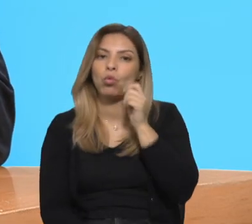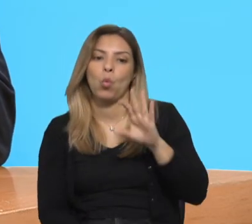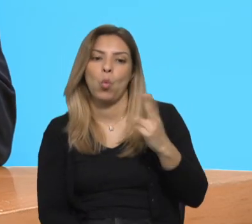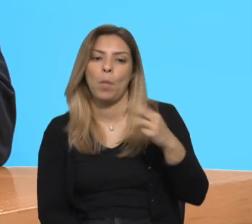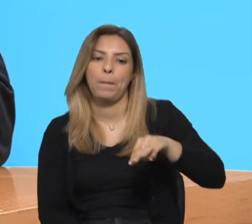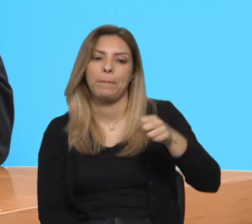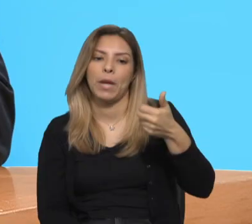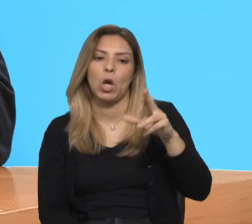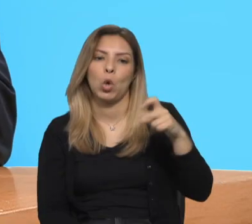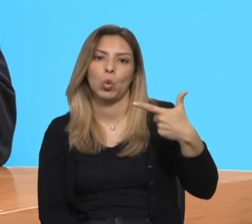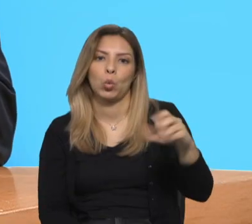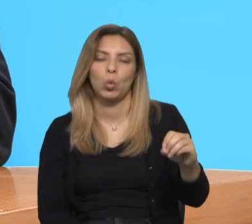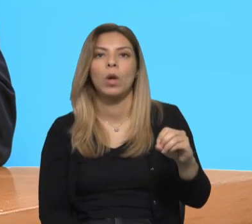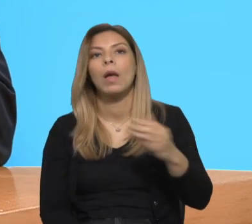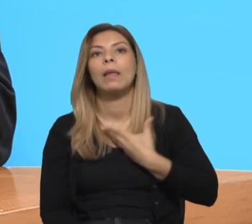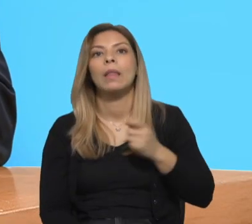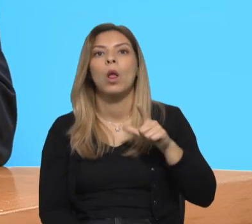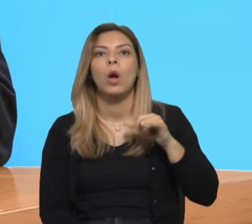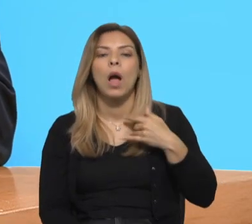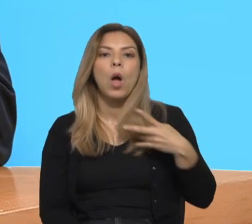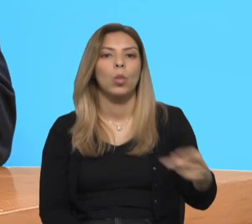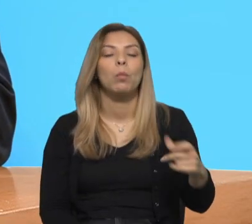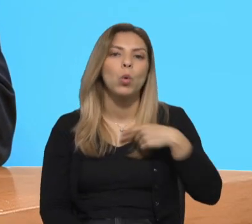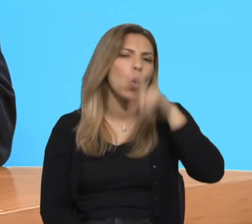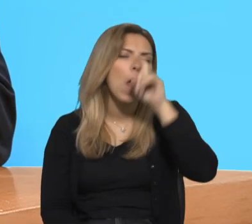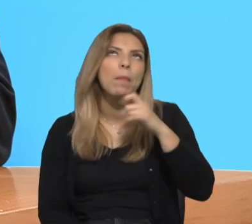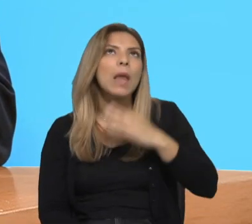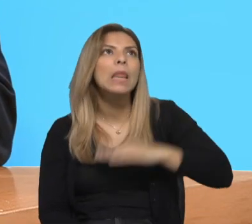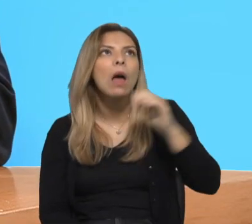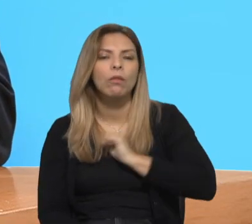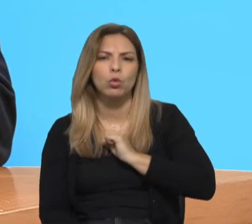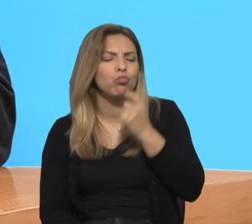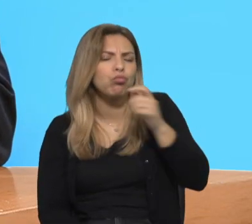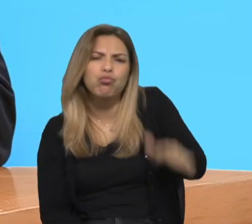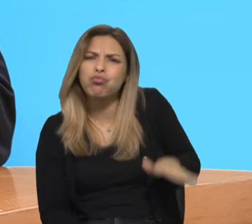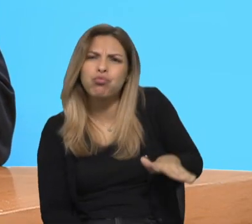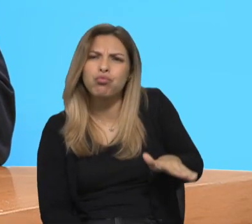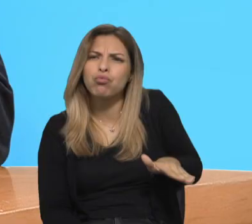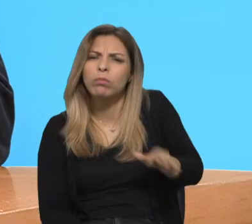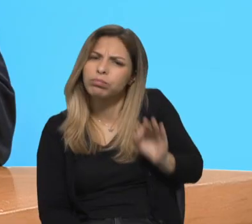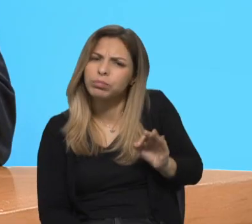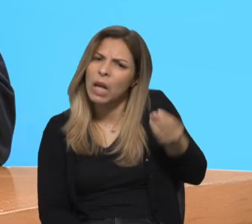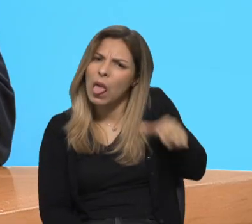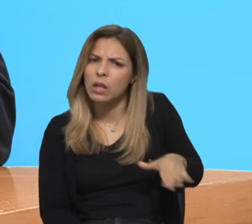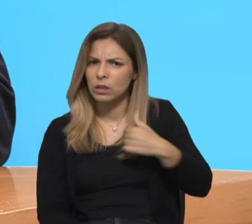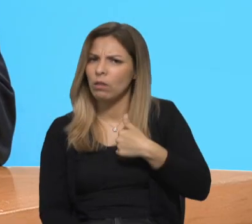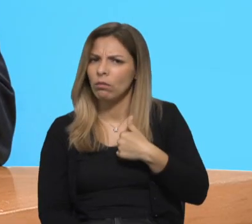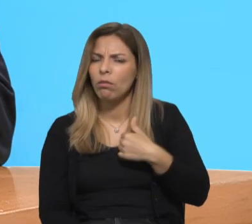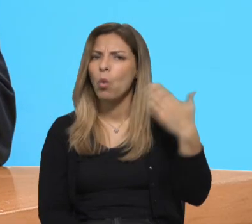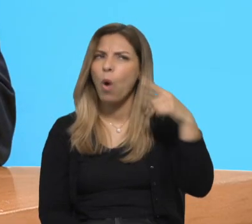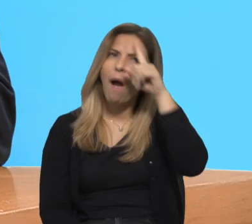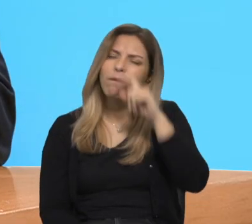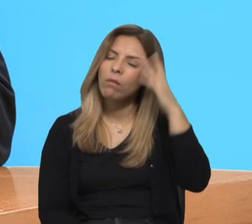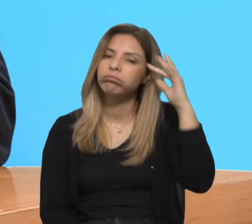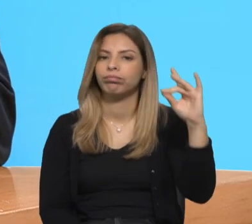fez, veio à trofa. Eu não me recordo que idade tinha. Sei que era relativamente muito pequeno. Era uma criança. E o meu